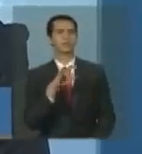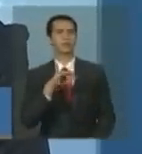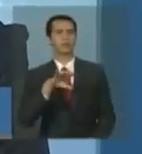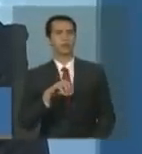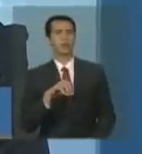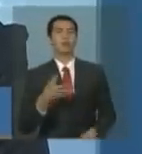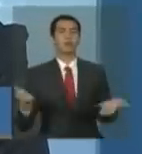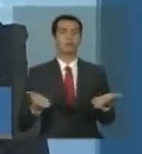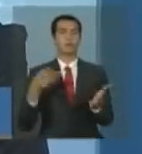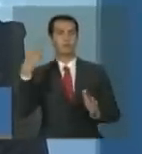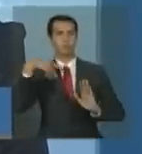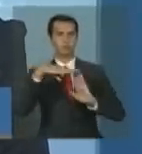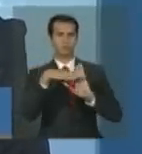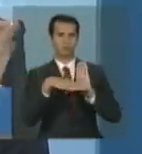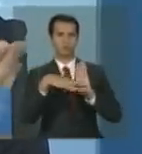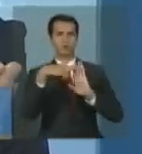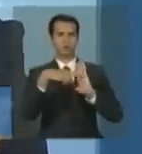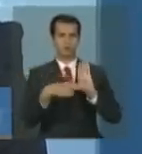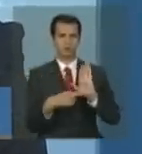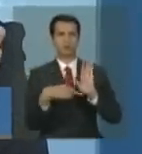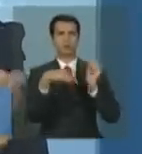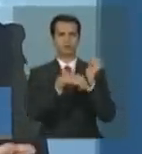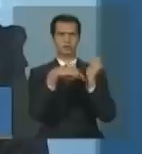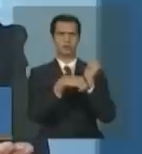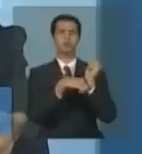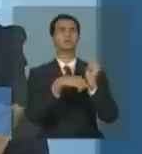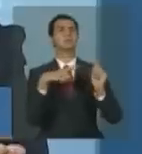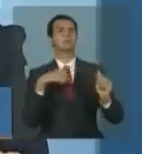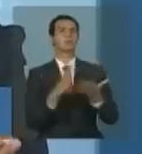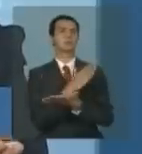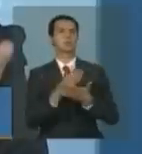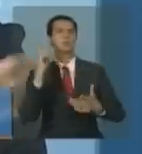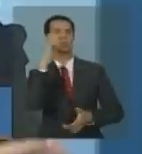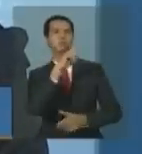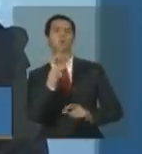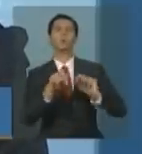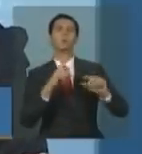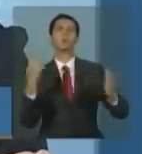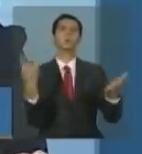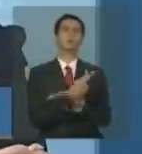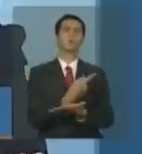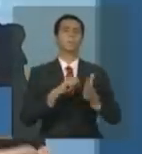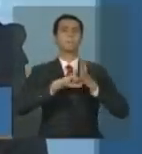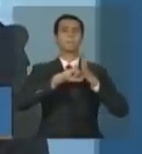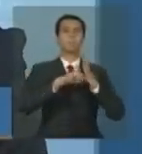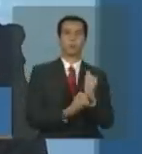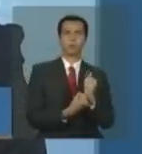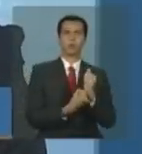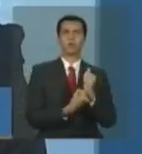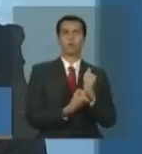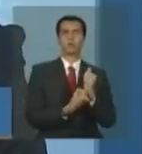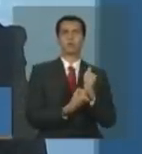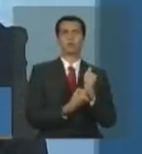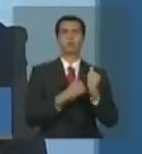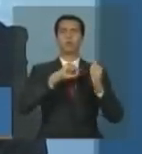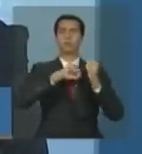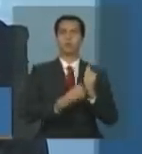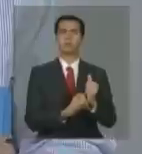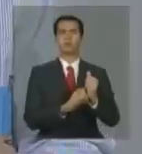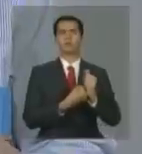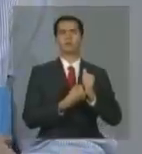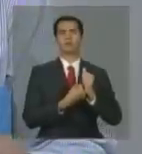algumas dificuldades em relação, por exemplo, o que poderia causar o bloqueio de uma senha? E se ela é bloqueada, como recuperar?